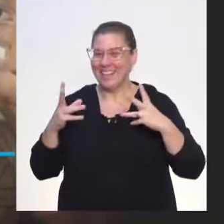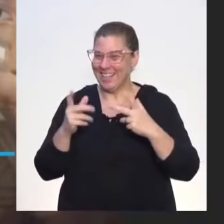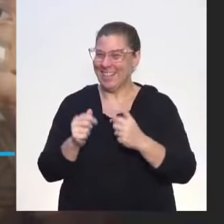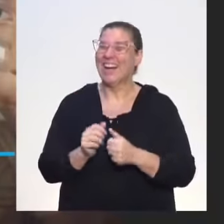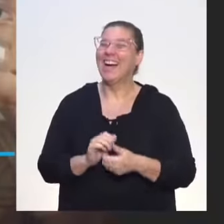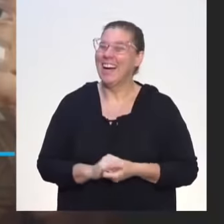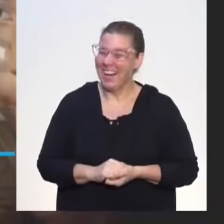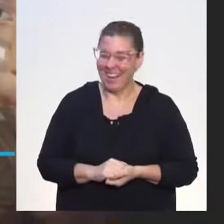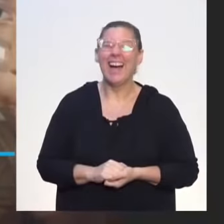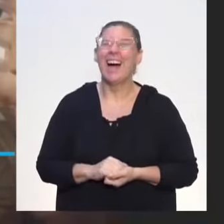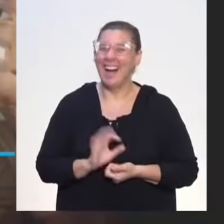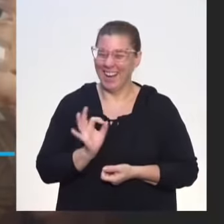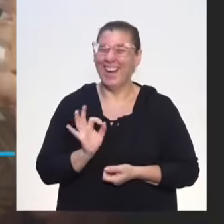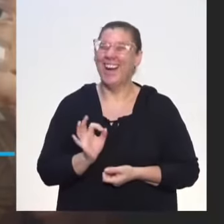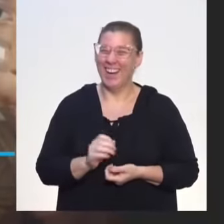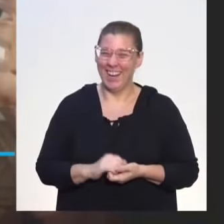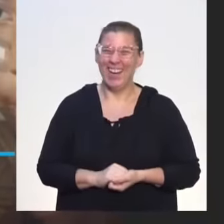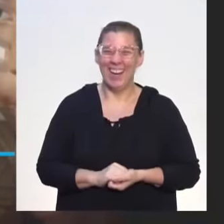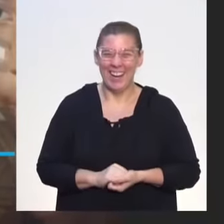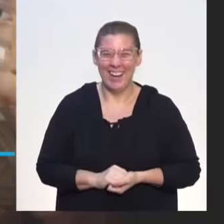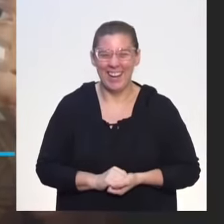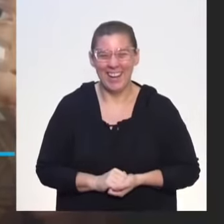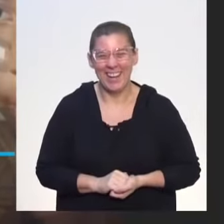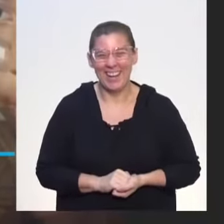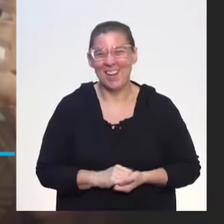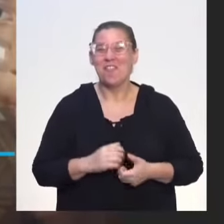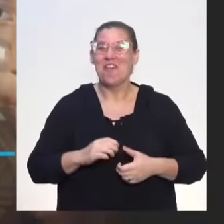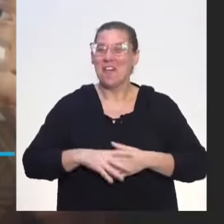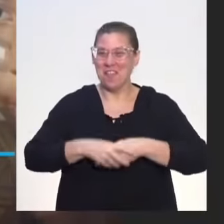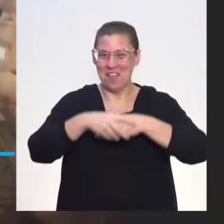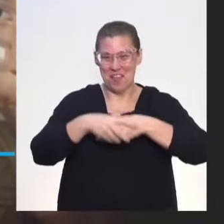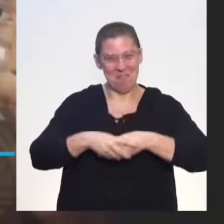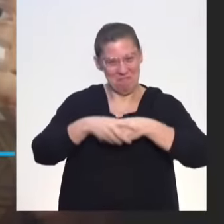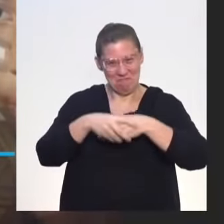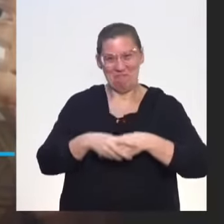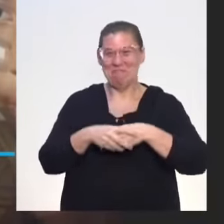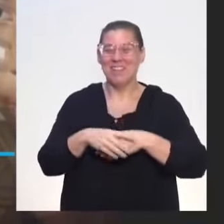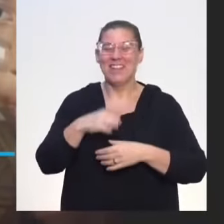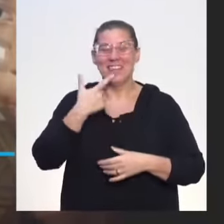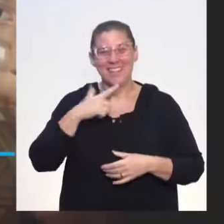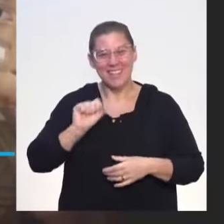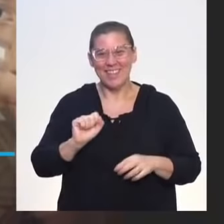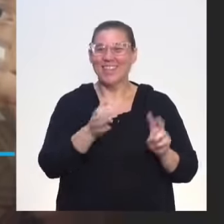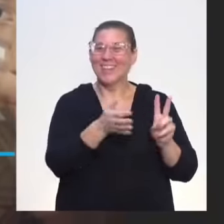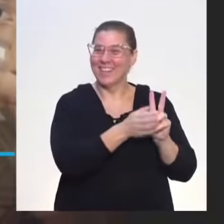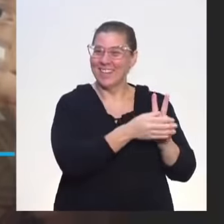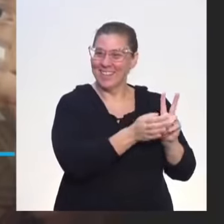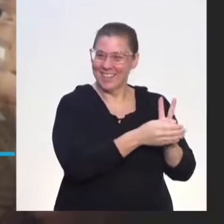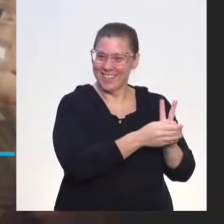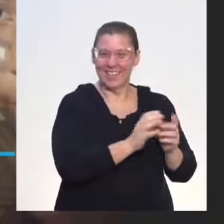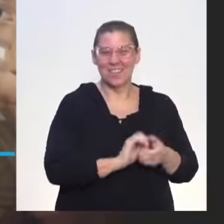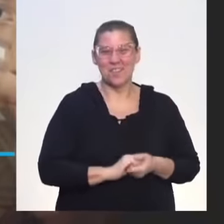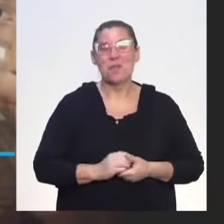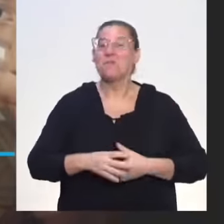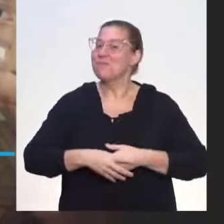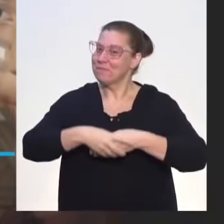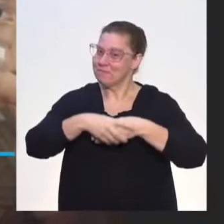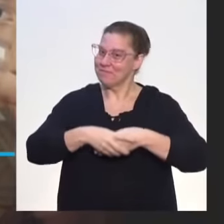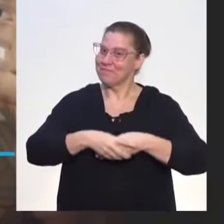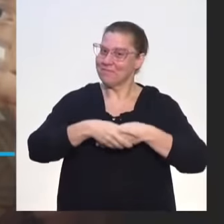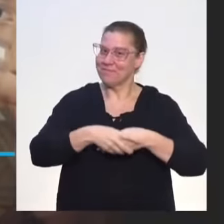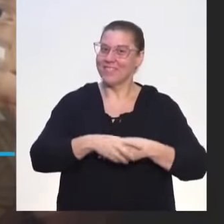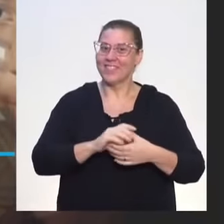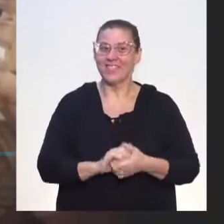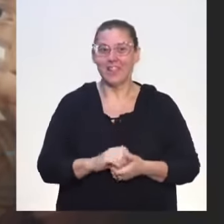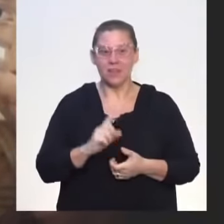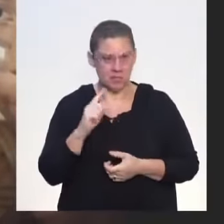trabalha com cifras aqui mesmo. Que eu fiz uma saudação na língua do povo Munduruku, uma saudação